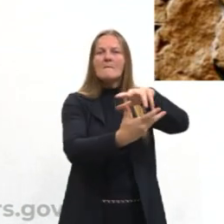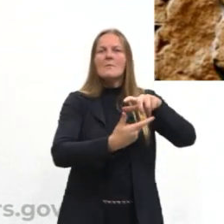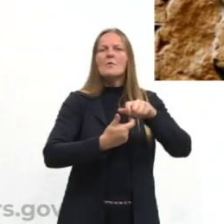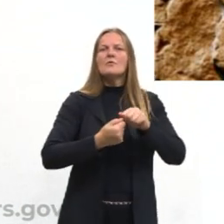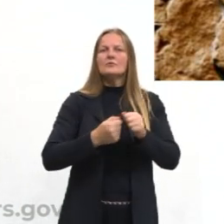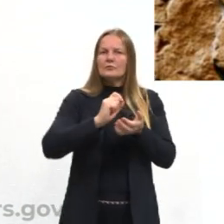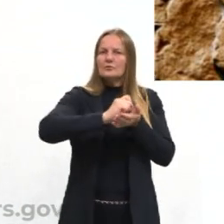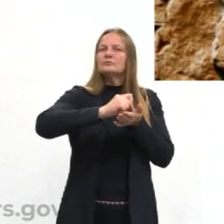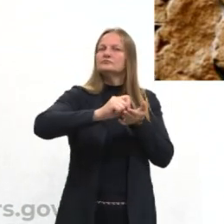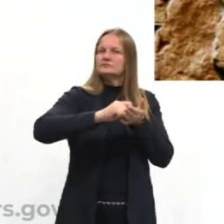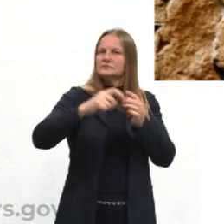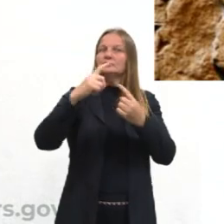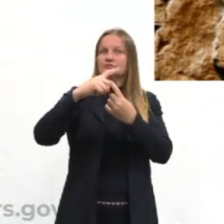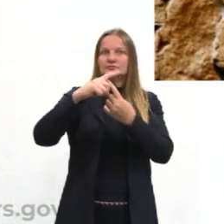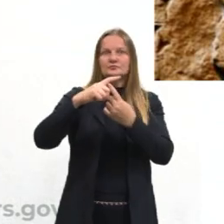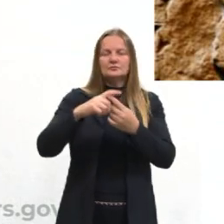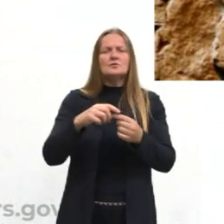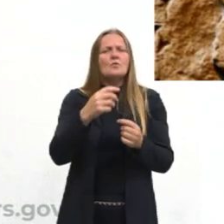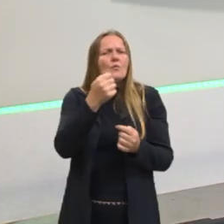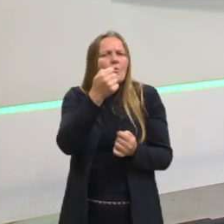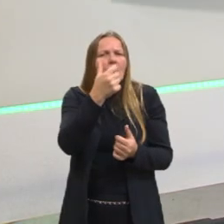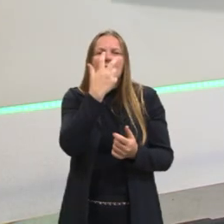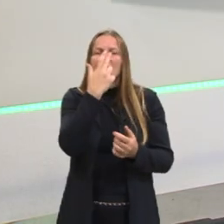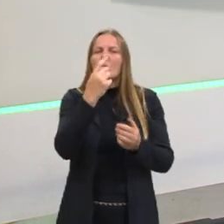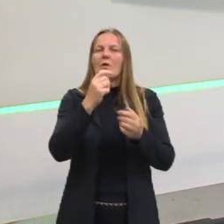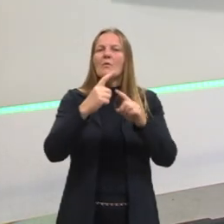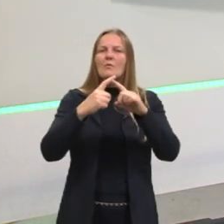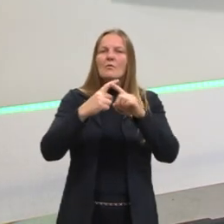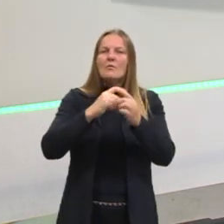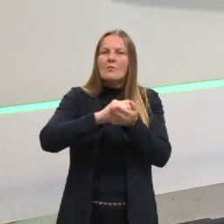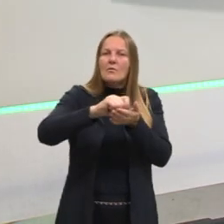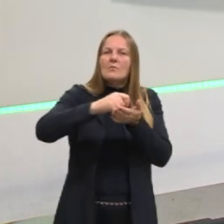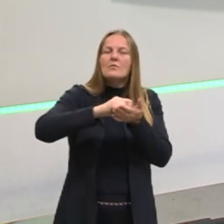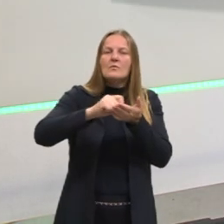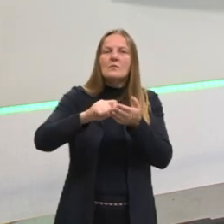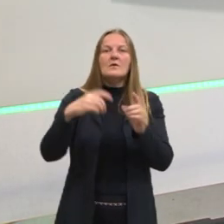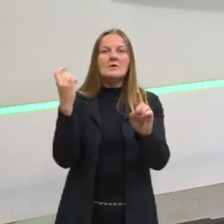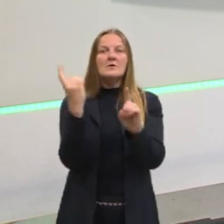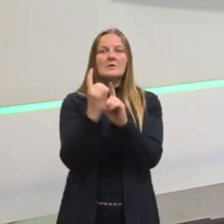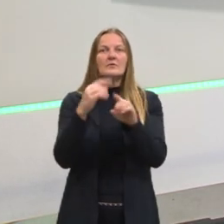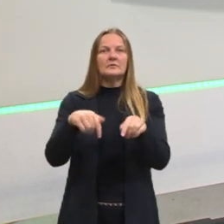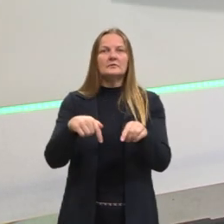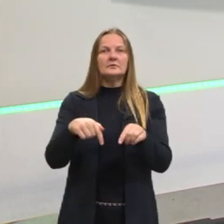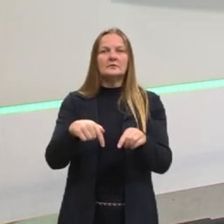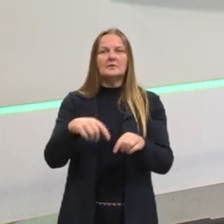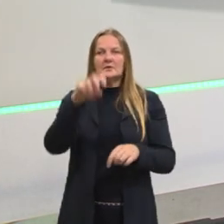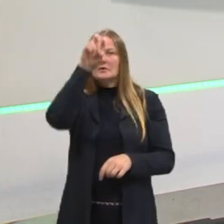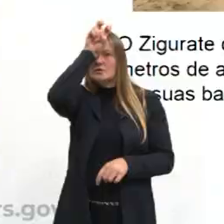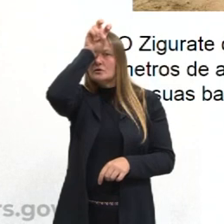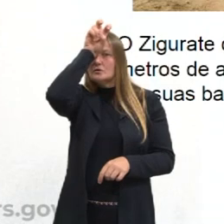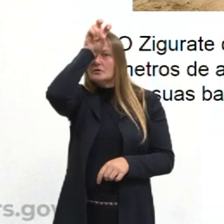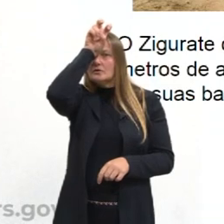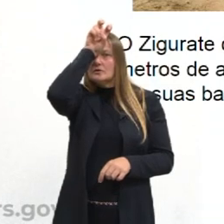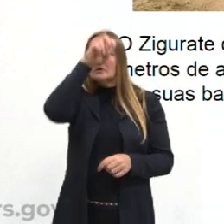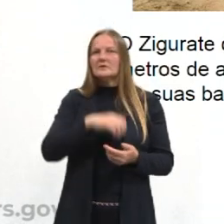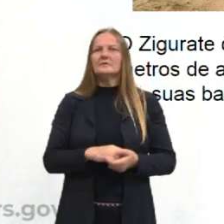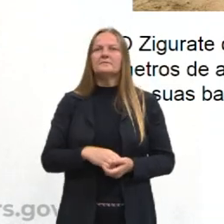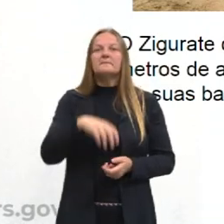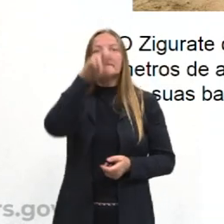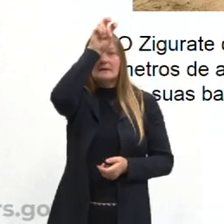mais ou e na mesma época da escrita que a gente encontra aqui no Egito tá